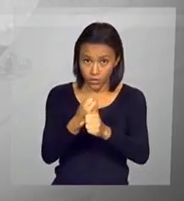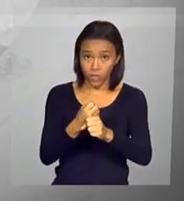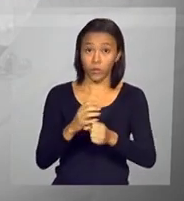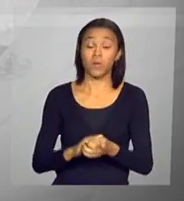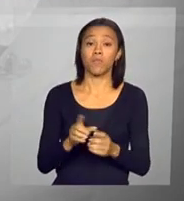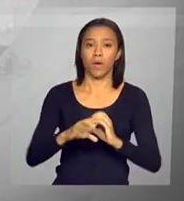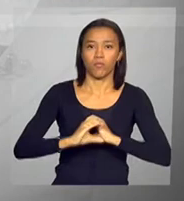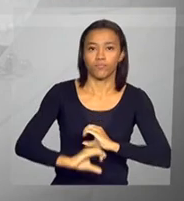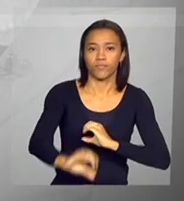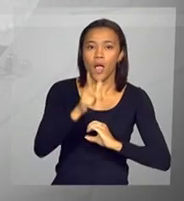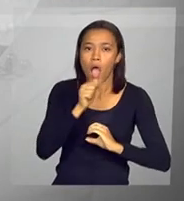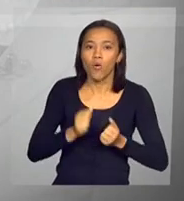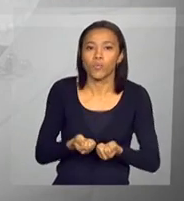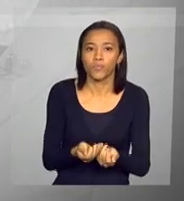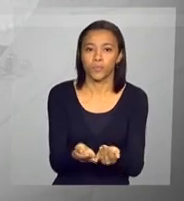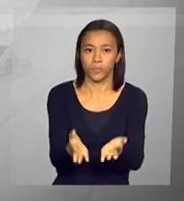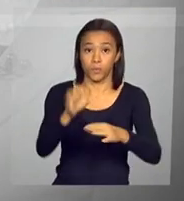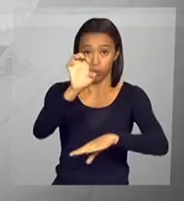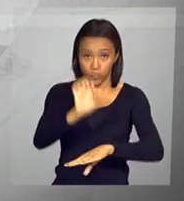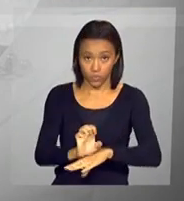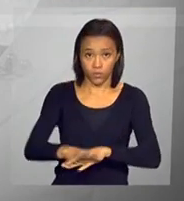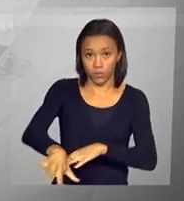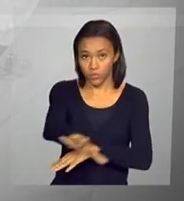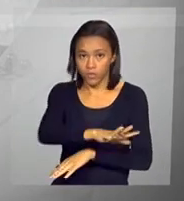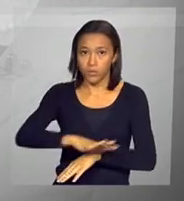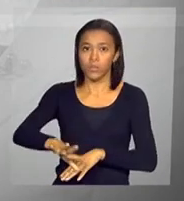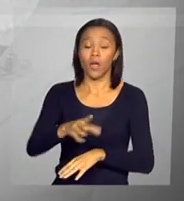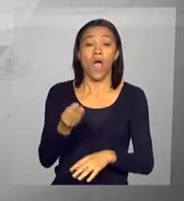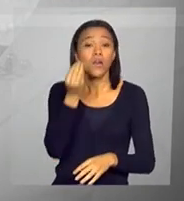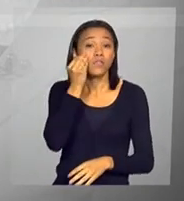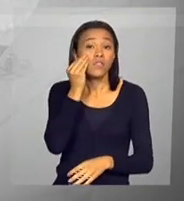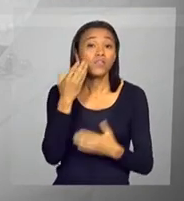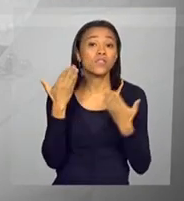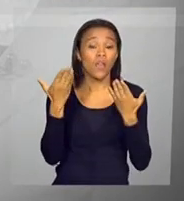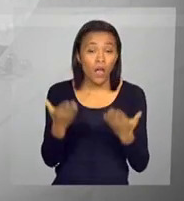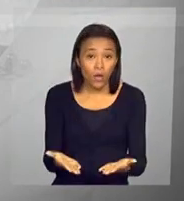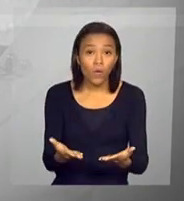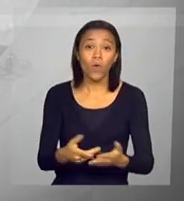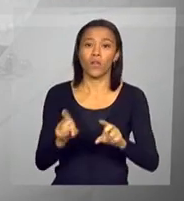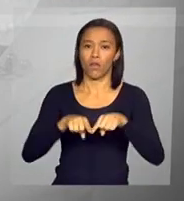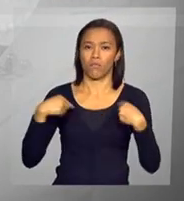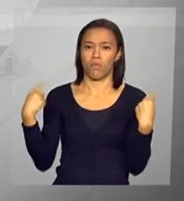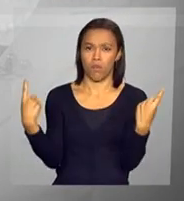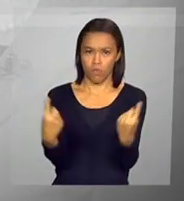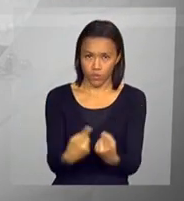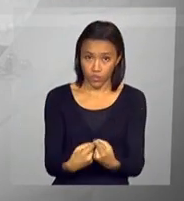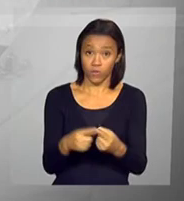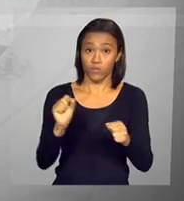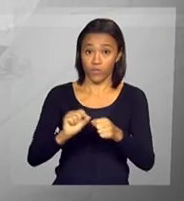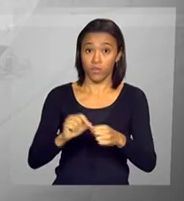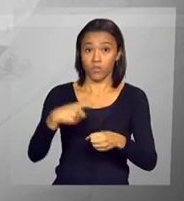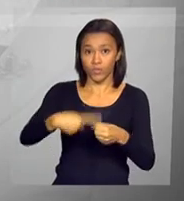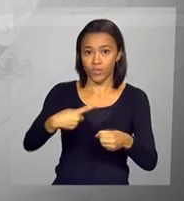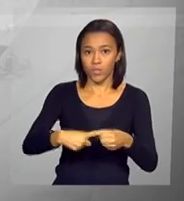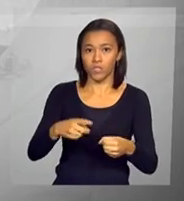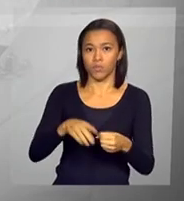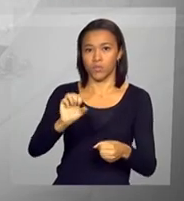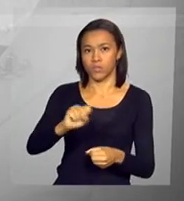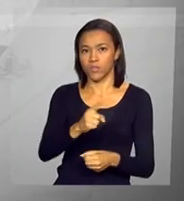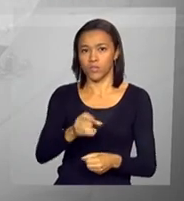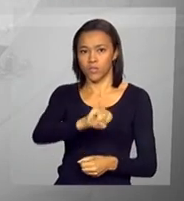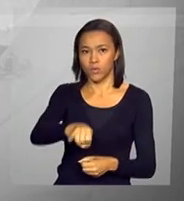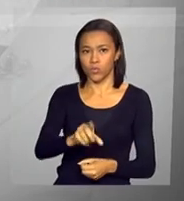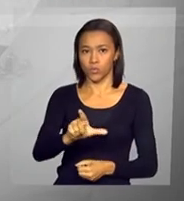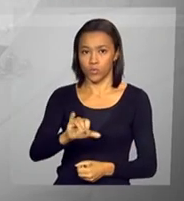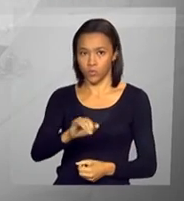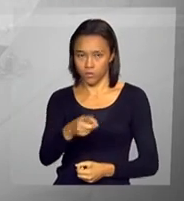de irrigação e abastecimento no estado. Assista agora a reapresentação da solenidade realizada no município de São